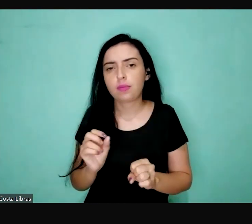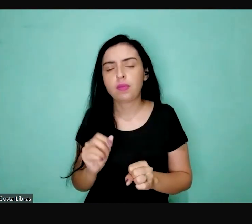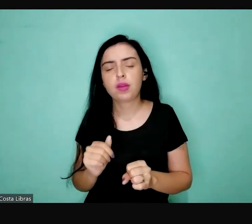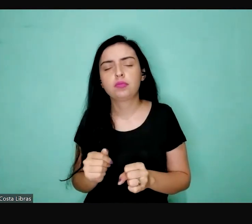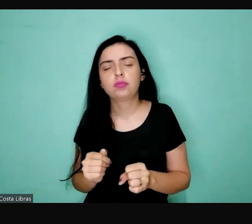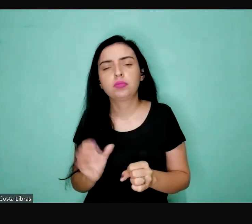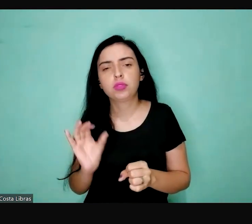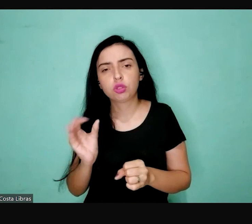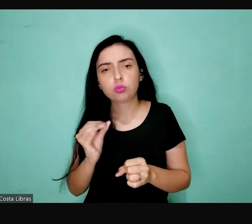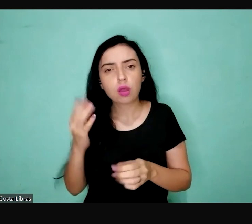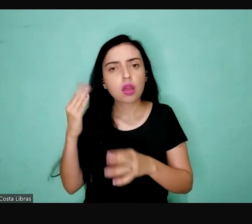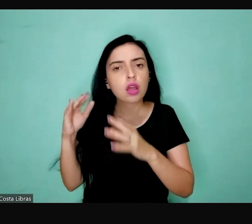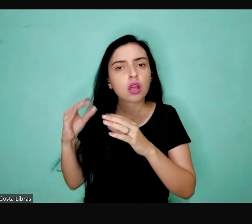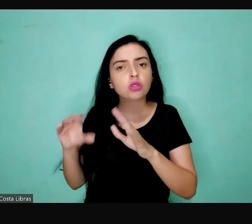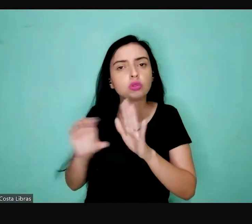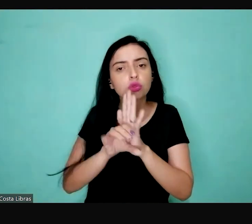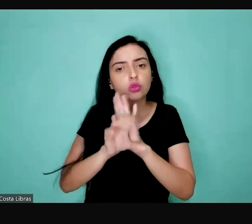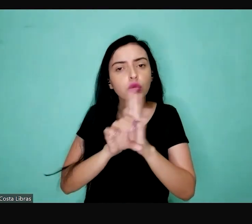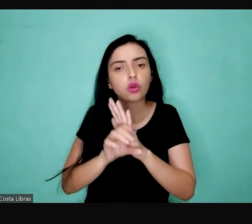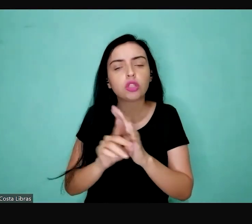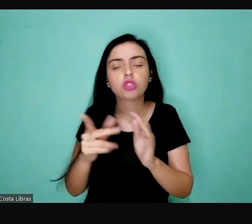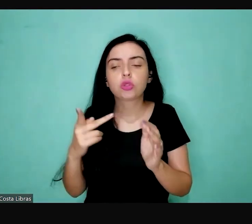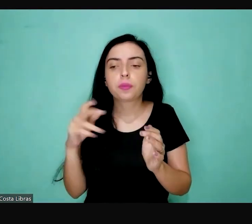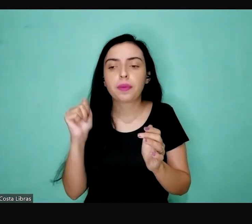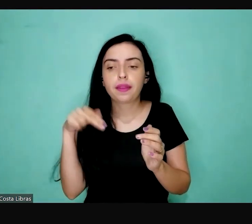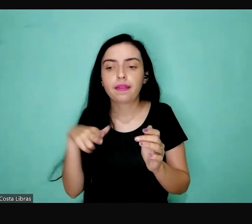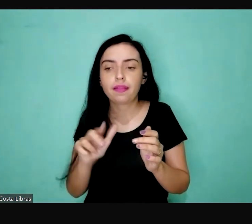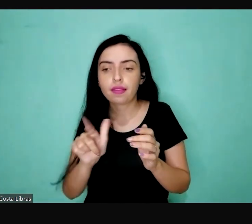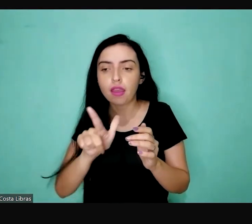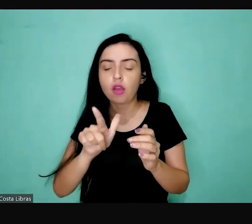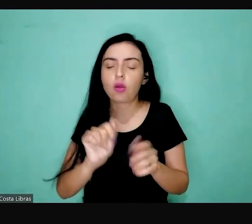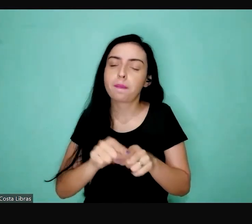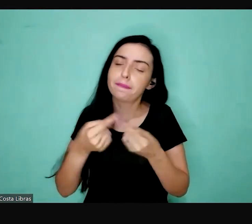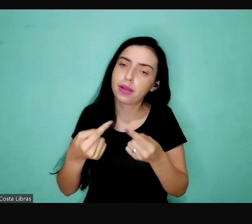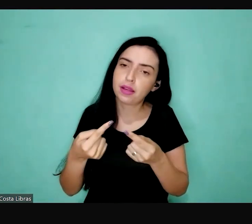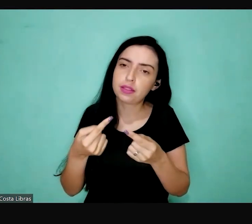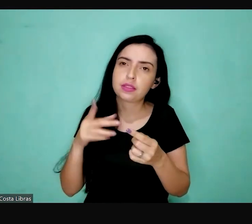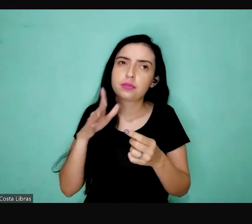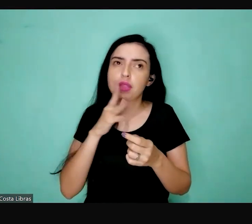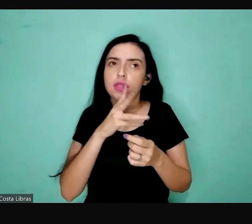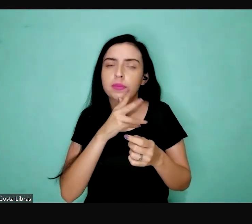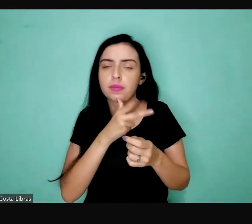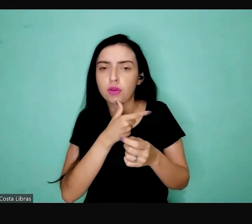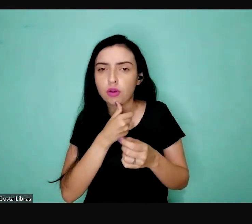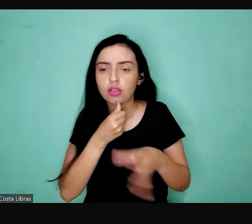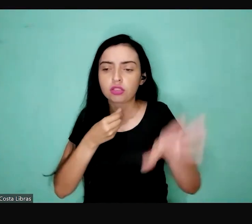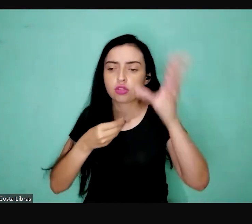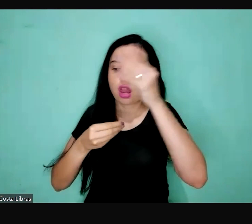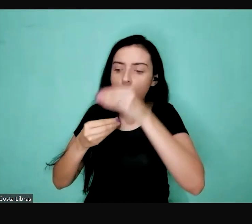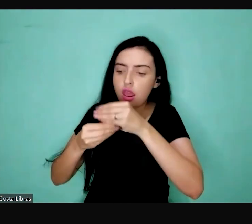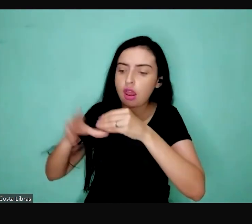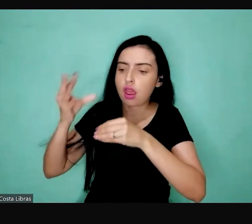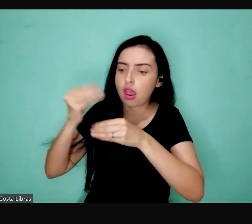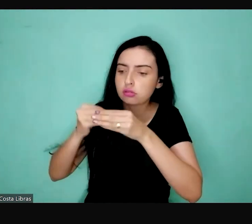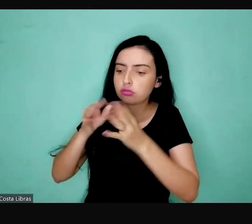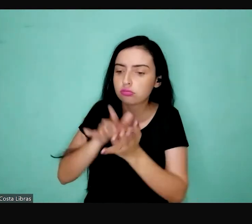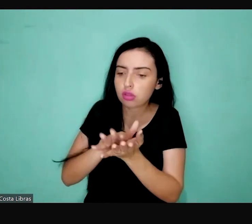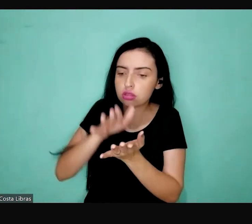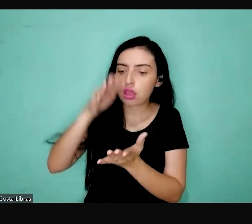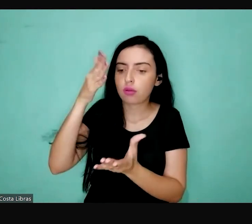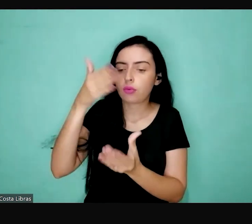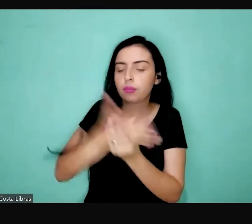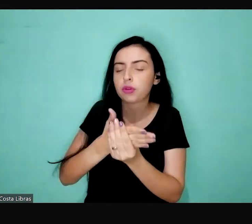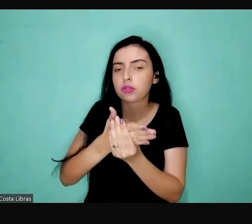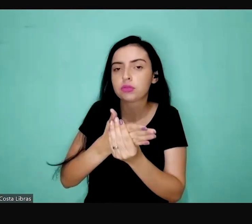nosso Código Processal Penal, mas por razões de demora, de acumulação de casos, o